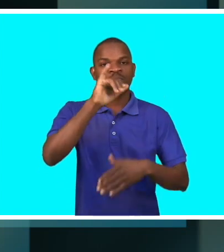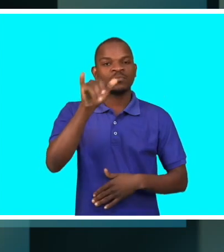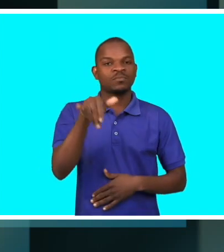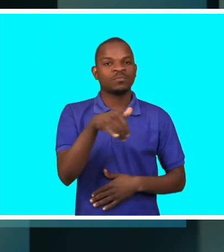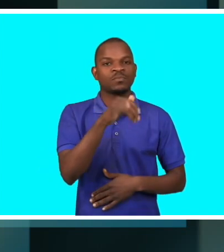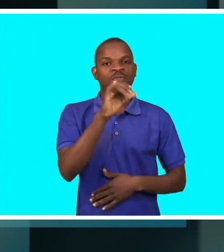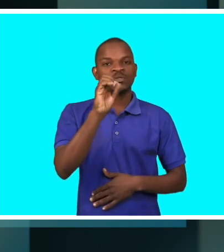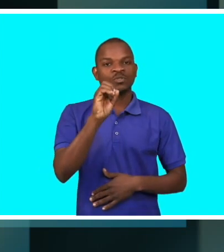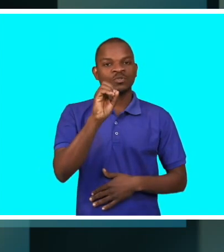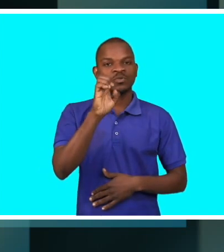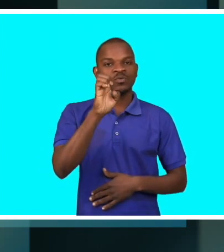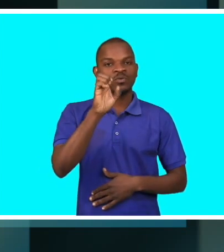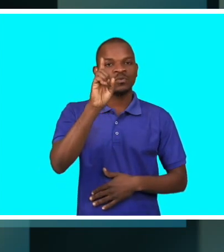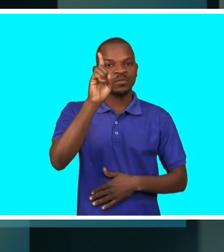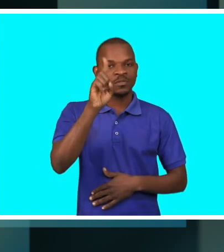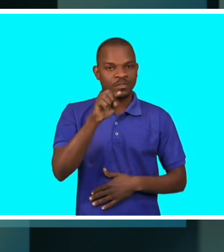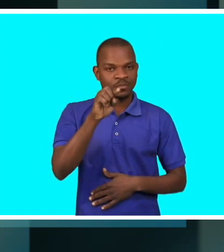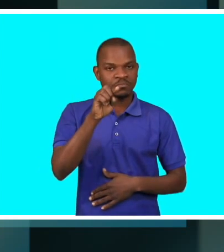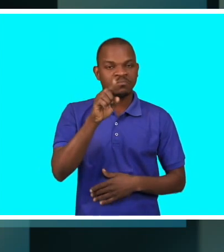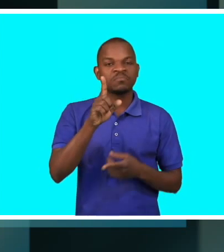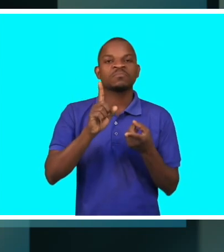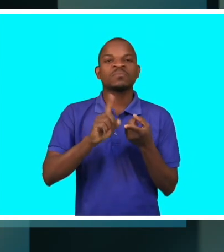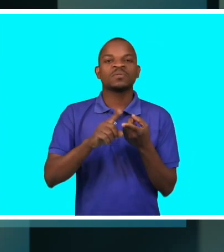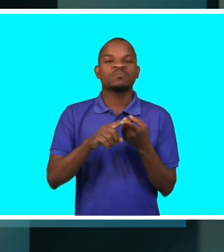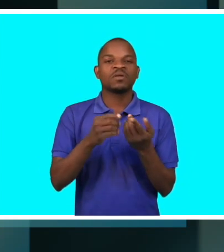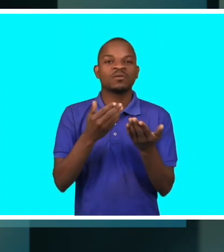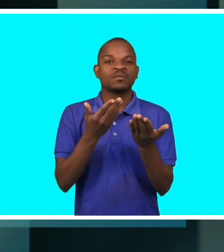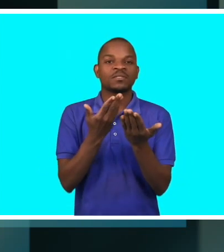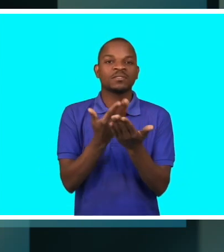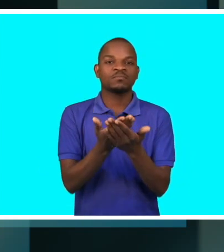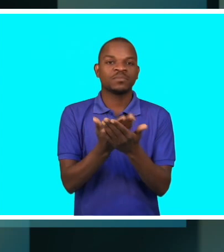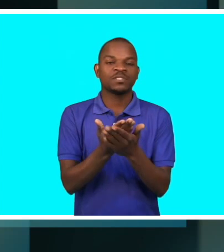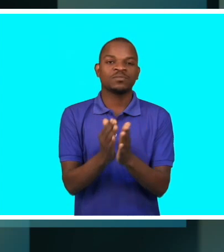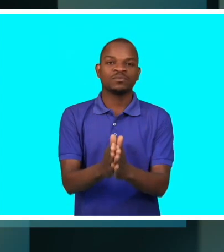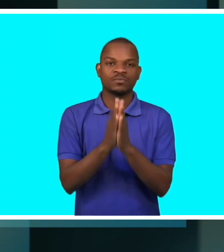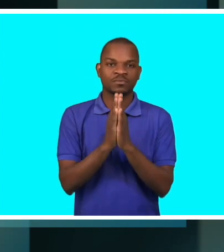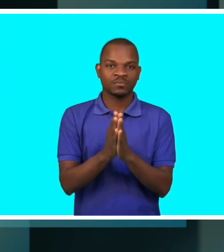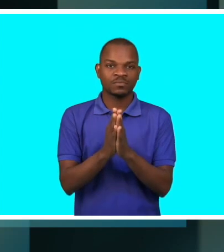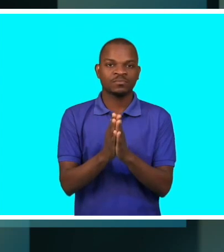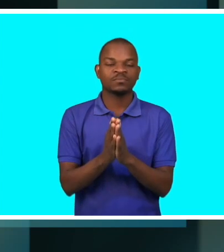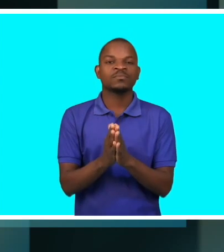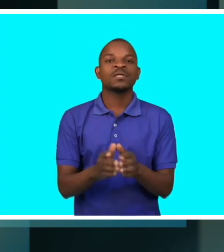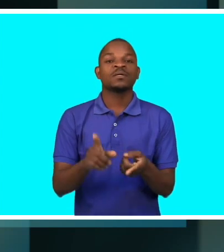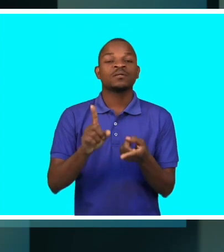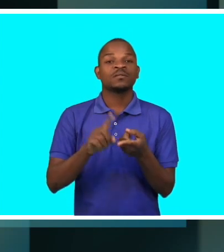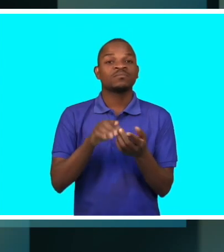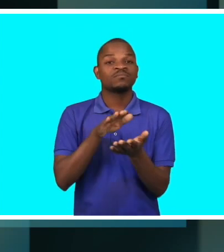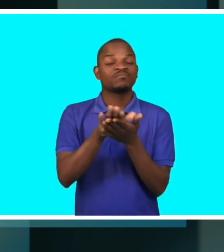deste recinto, José Pereira, a quem agradeço. E dizer o seguinte,